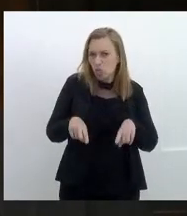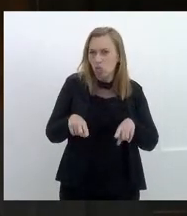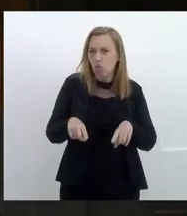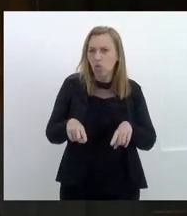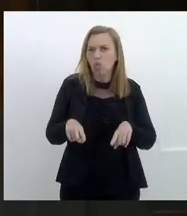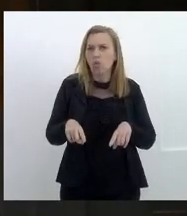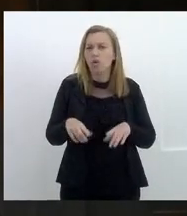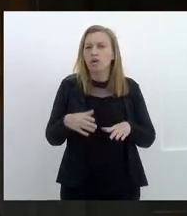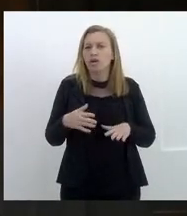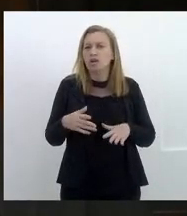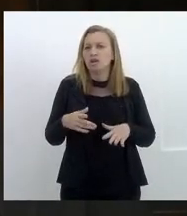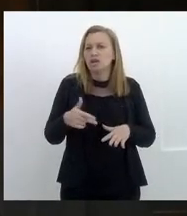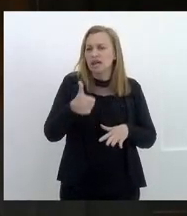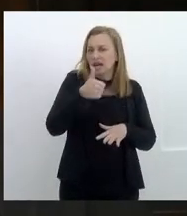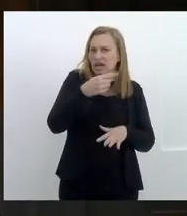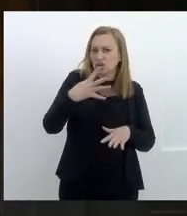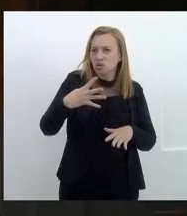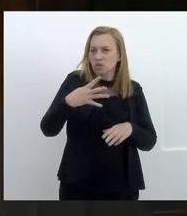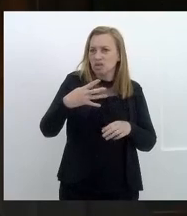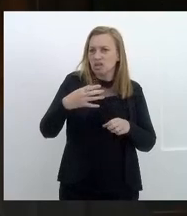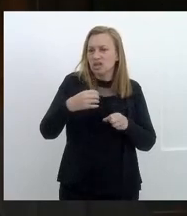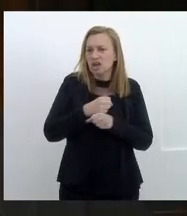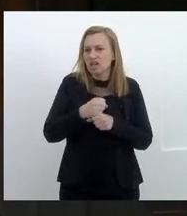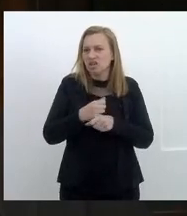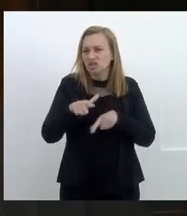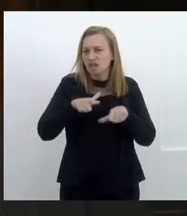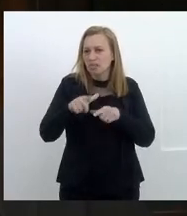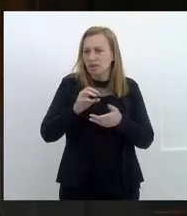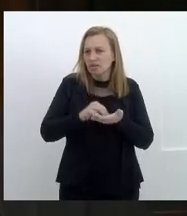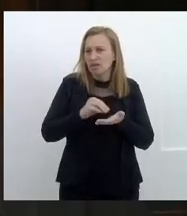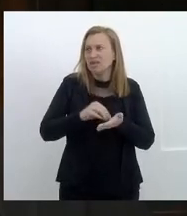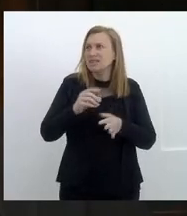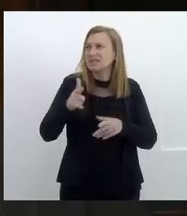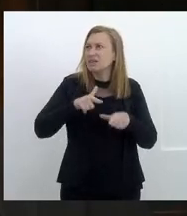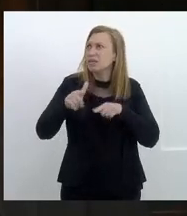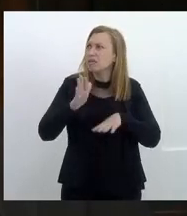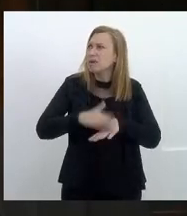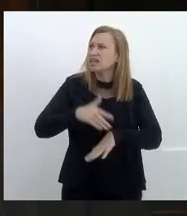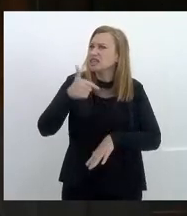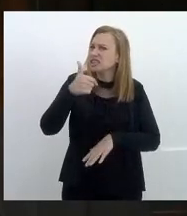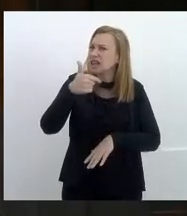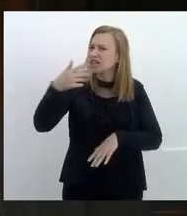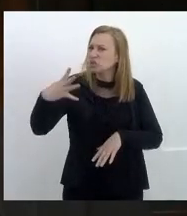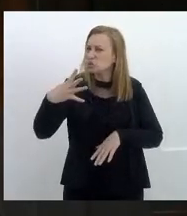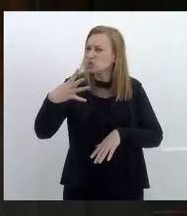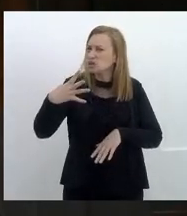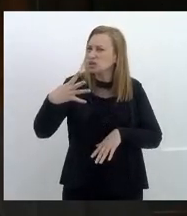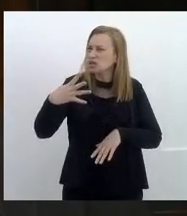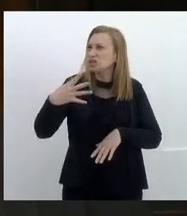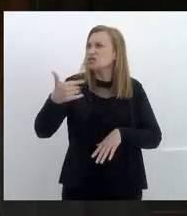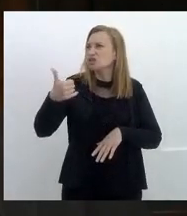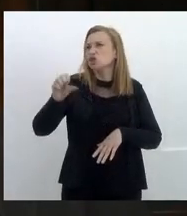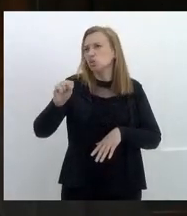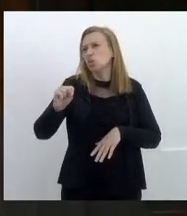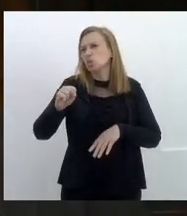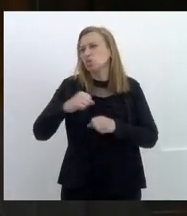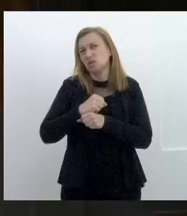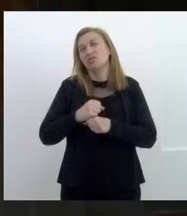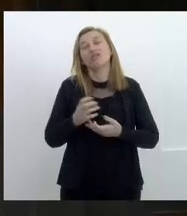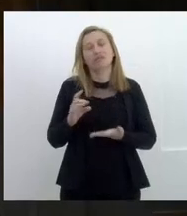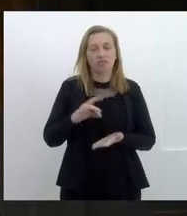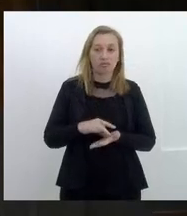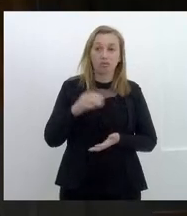para qual falta 14 anos por exemplo de trabalho terei que trabalha mais 14 anos 28 anos tão